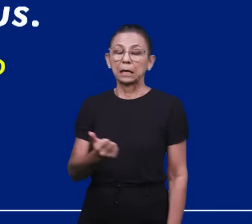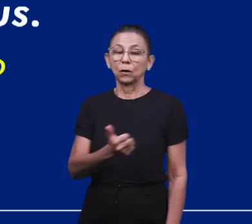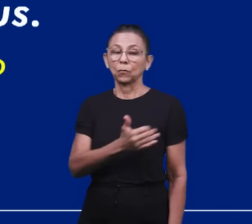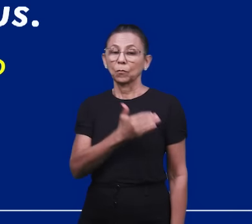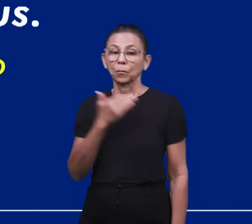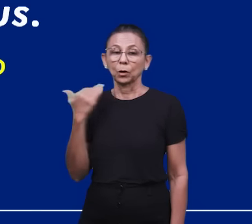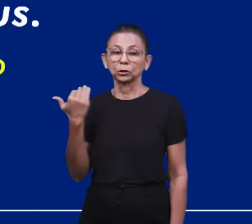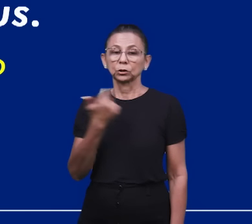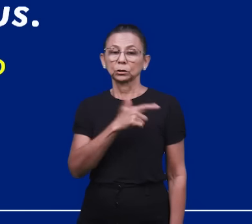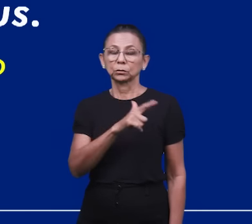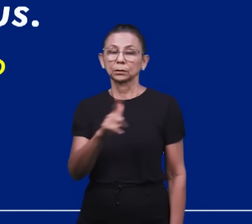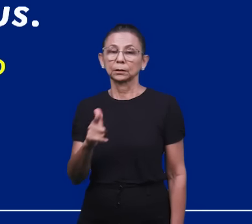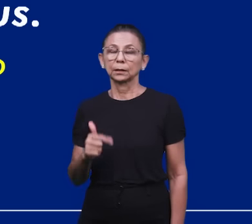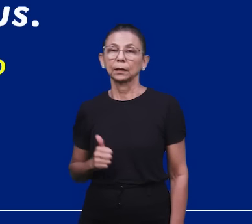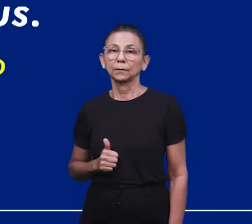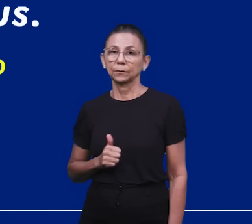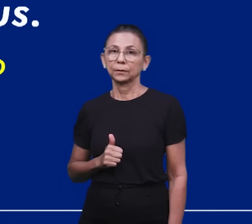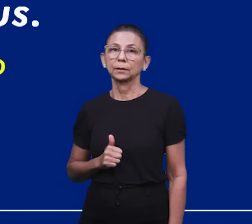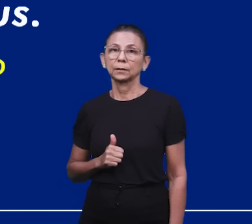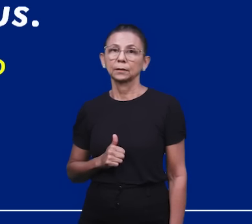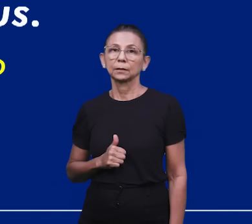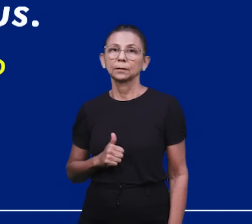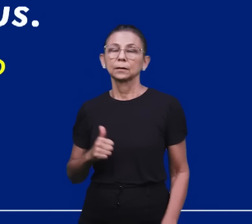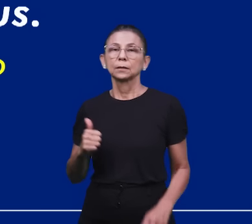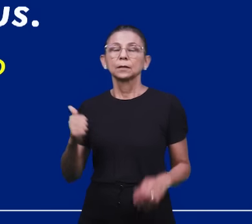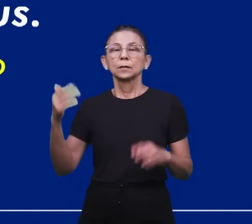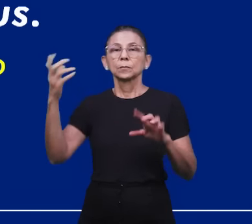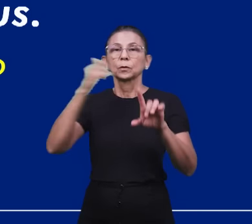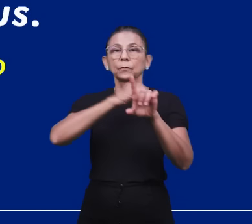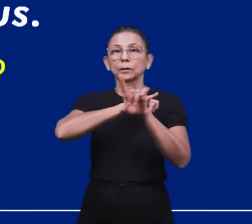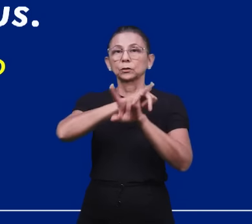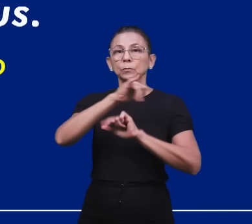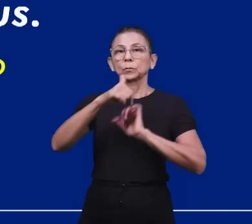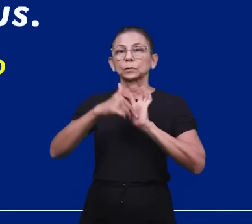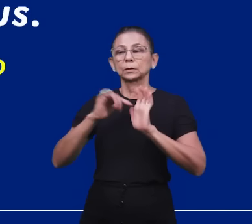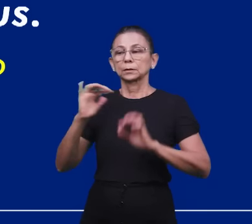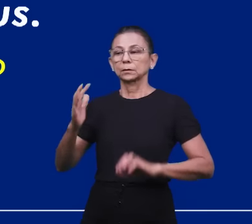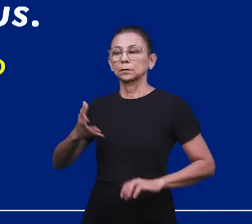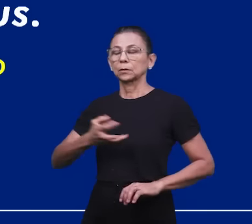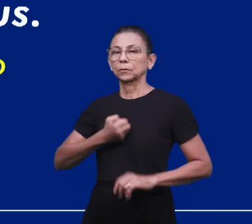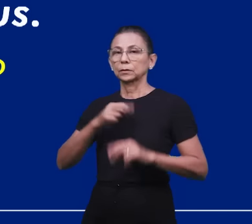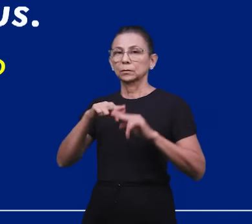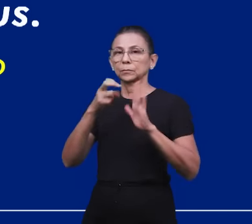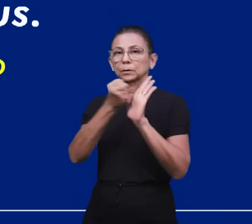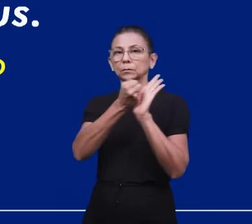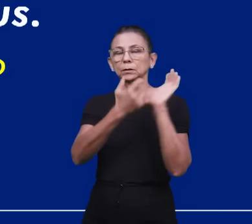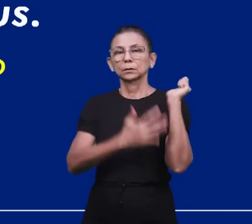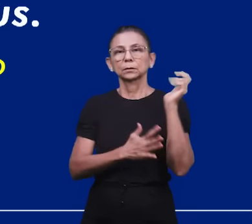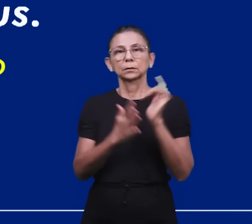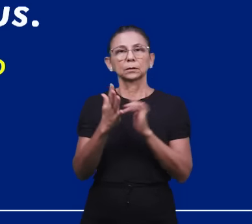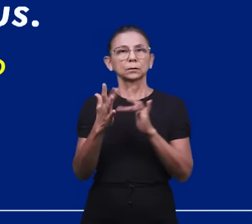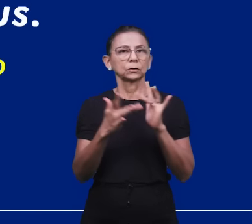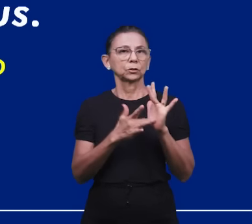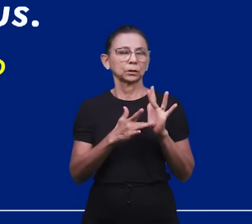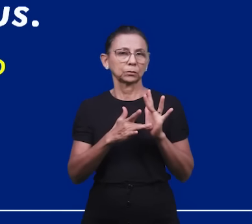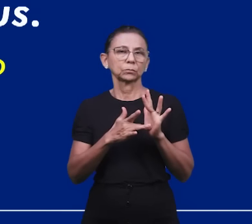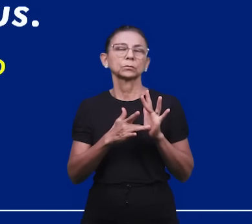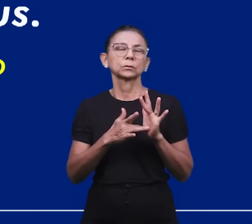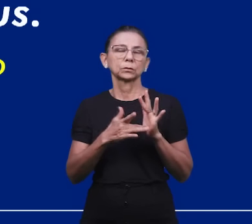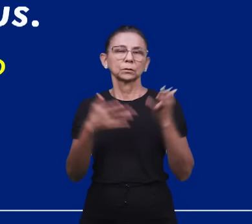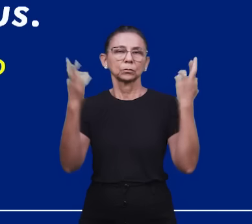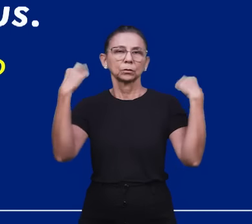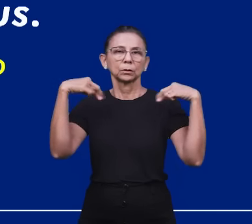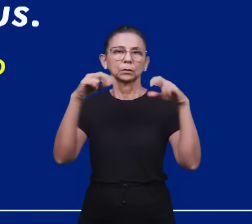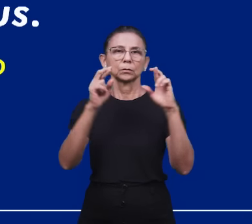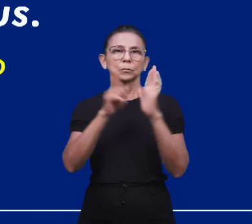salvos da Morte apontando profeticamente para a nossa salvação e Redenção através do sangue do cordeiro de Deus